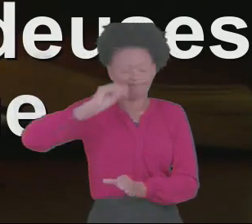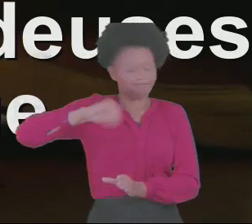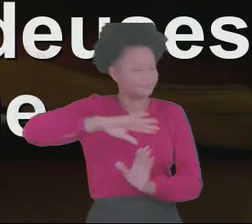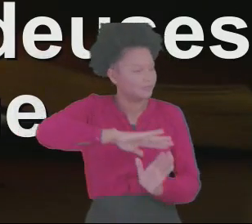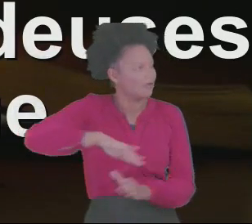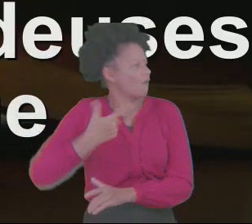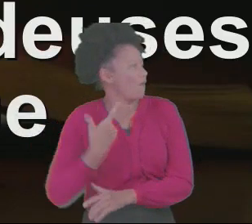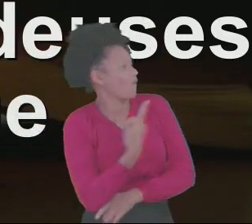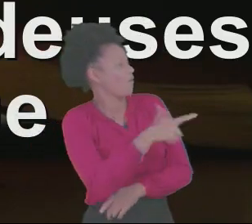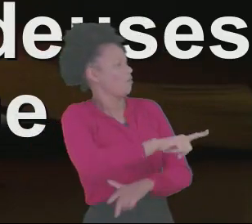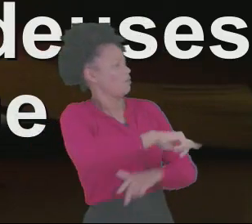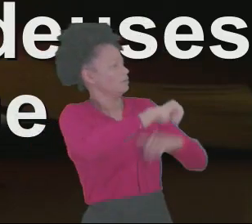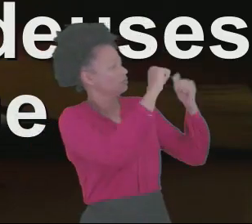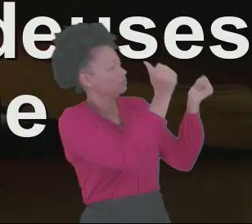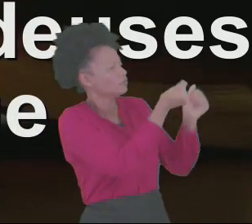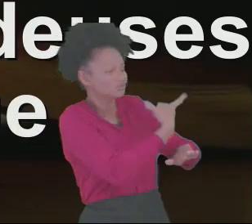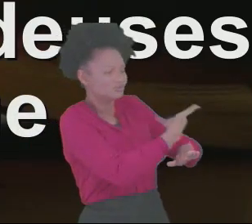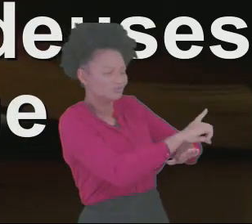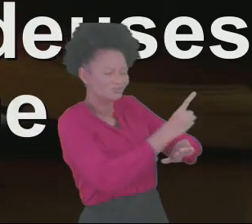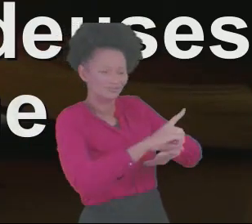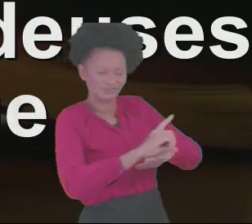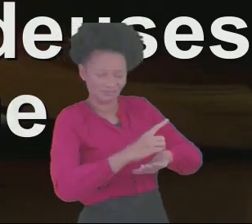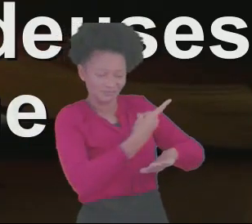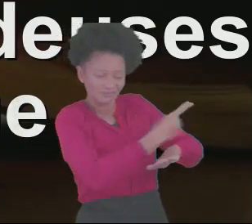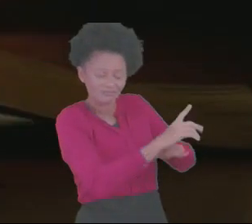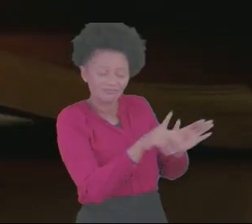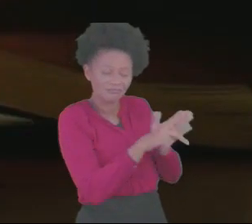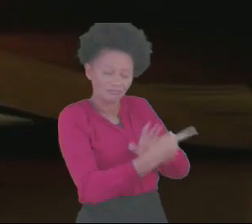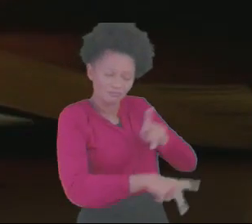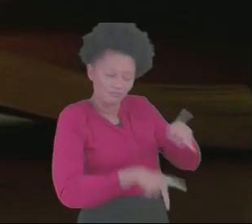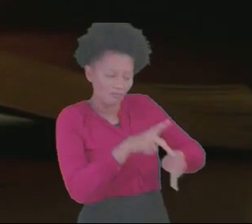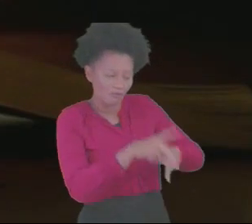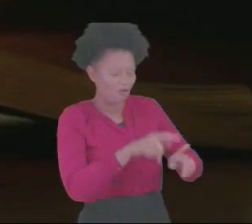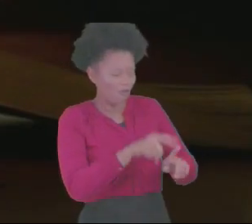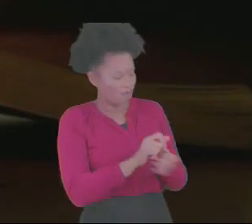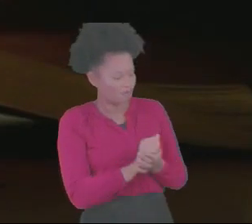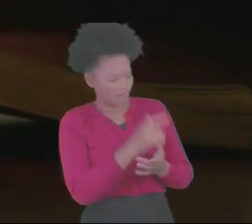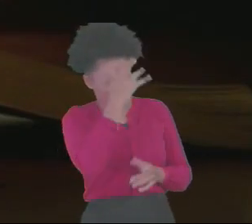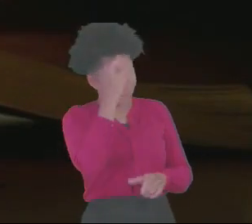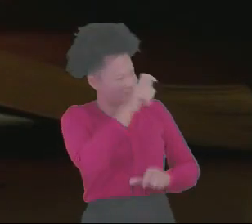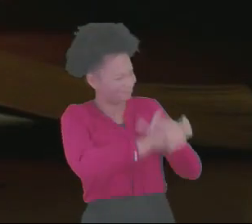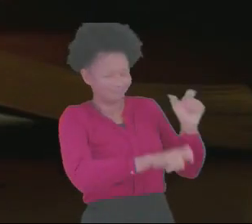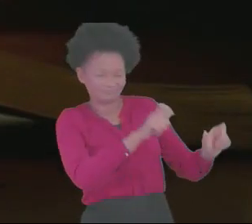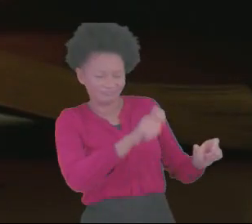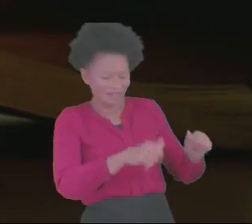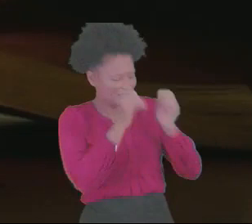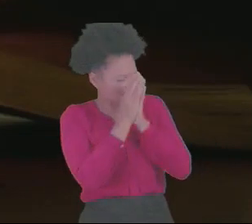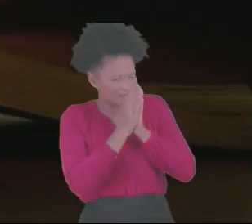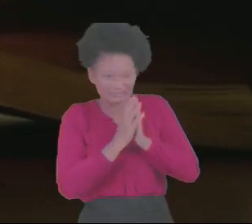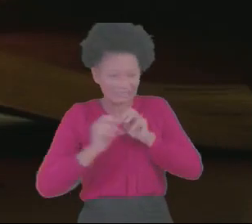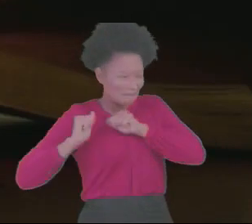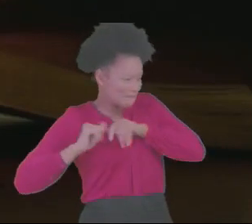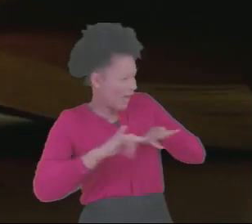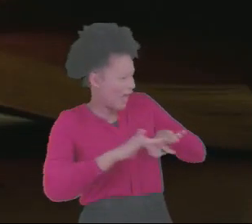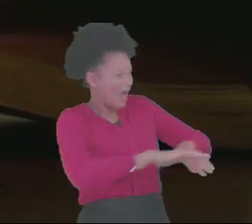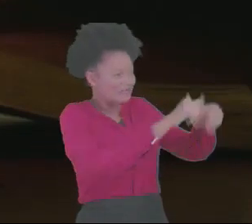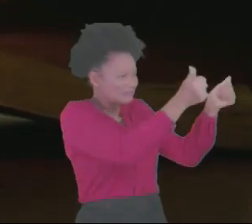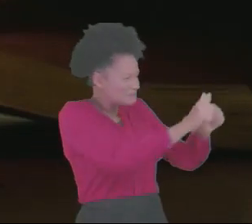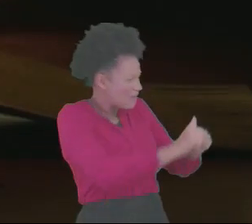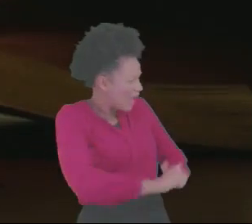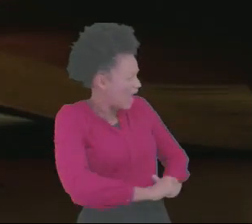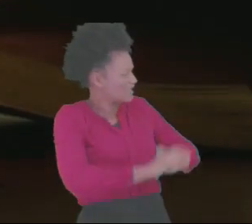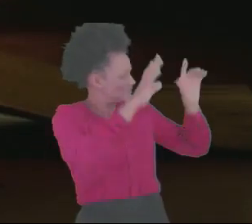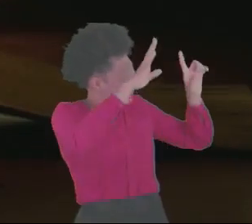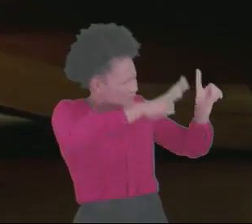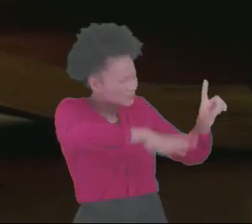dentre os Deuses dos povos que haviam redor deles e adoraram a eles e